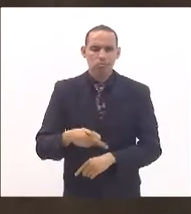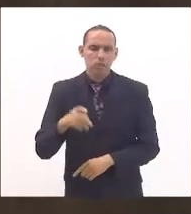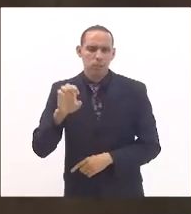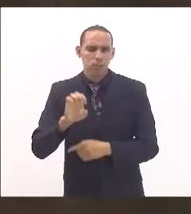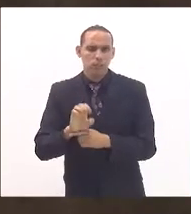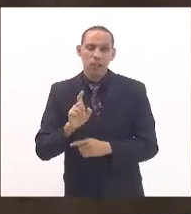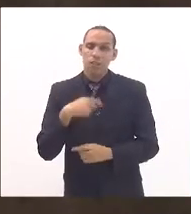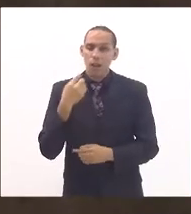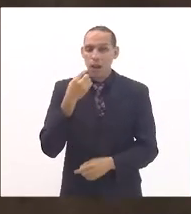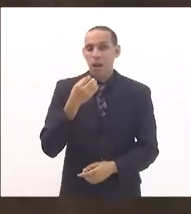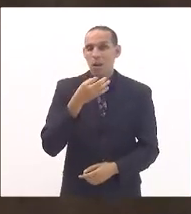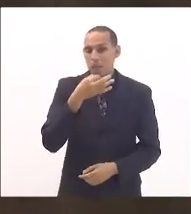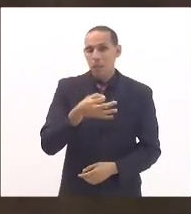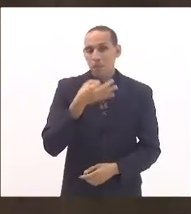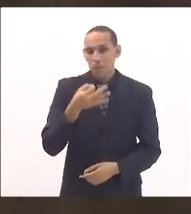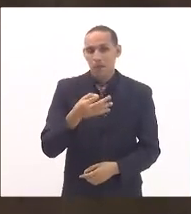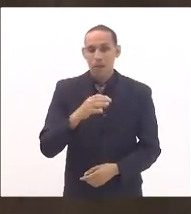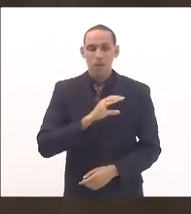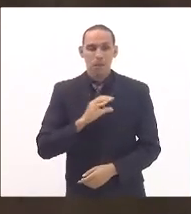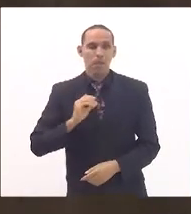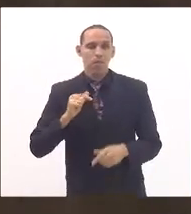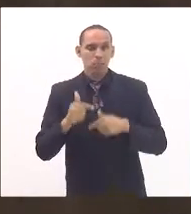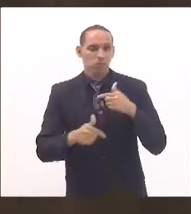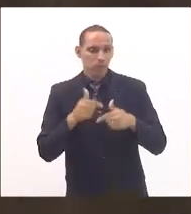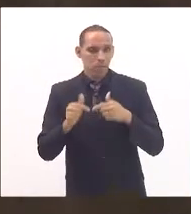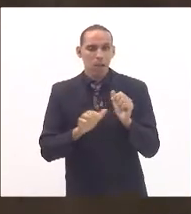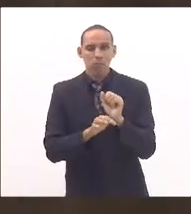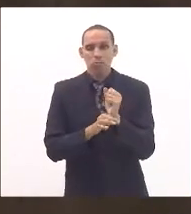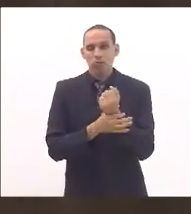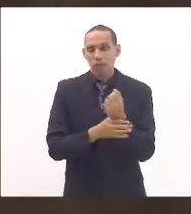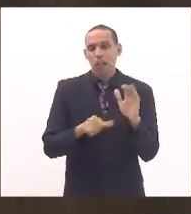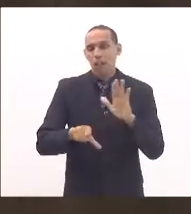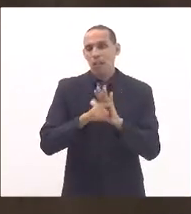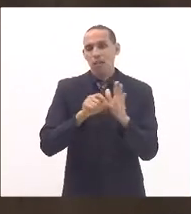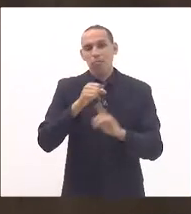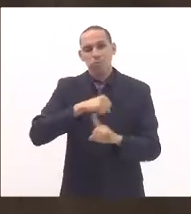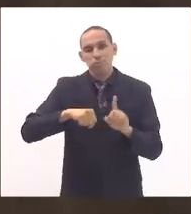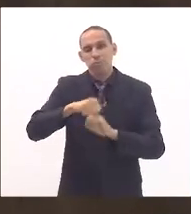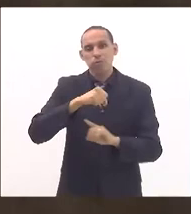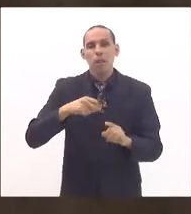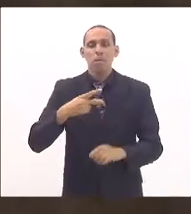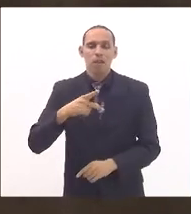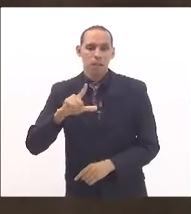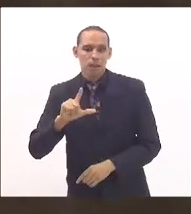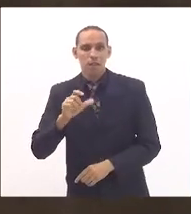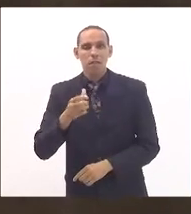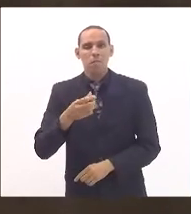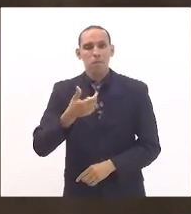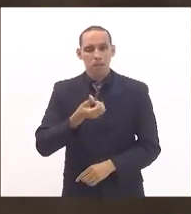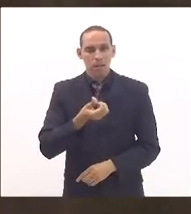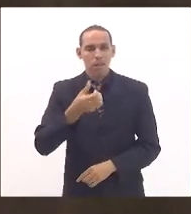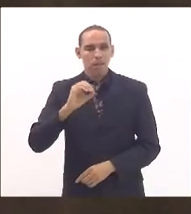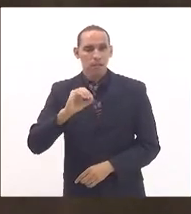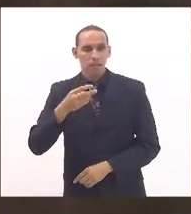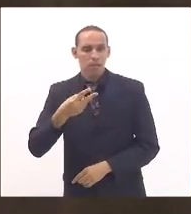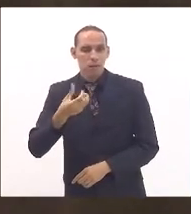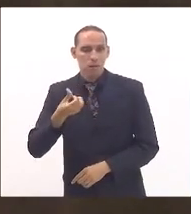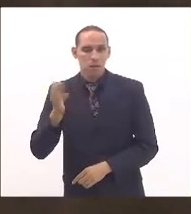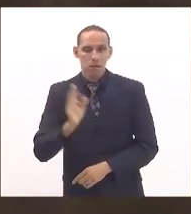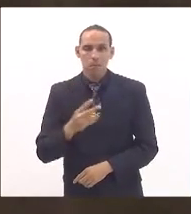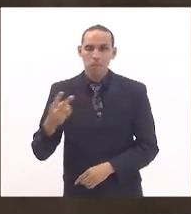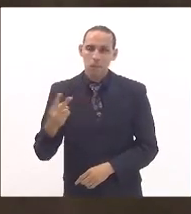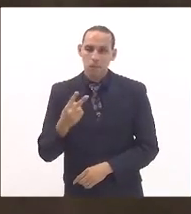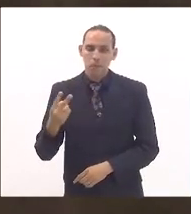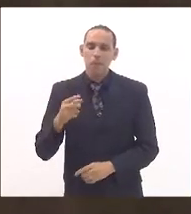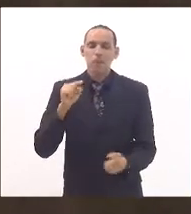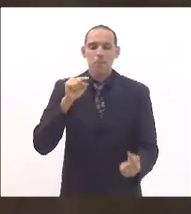nosso parecer da Comissão de Trabalho, Seguridade e Legislação Social ao projeto de lei 6026 de 2022,